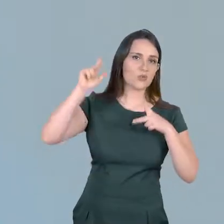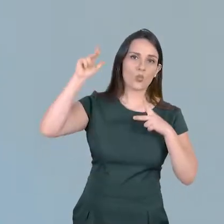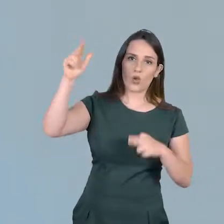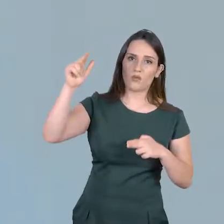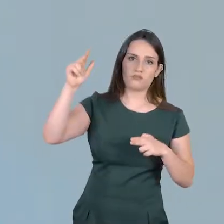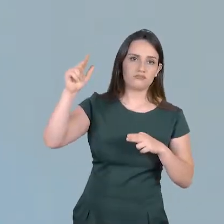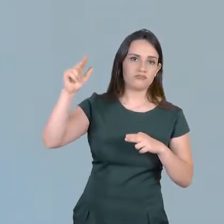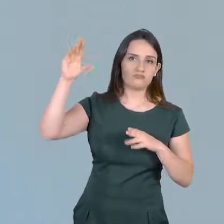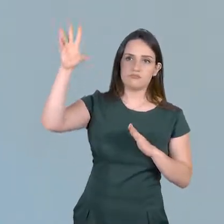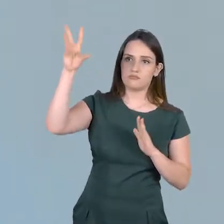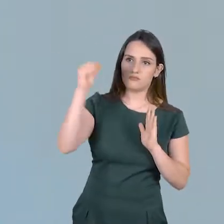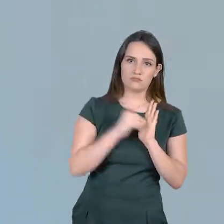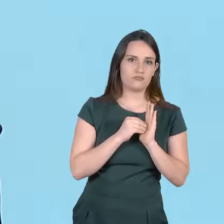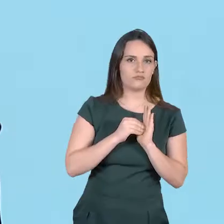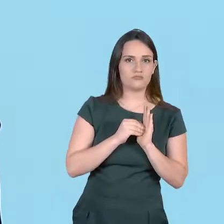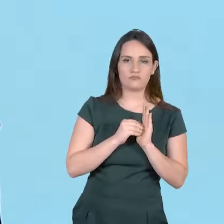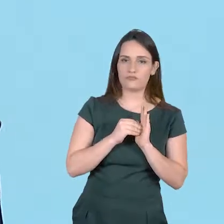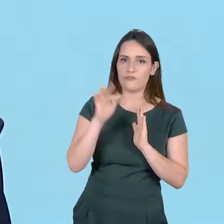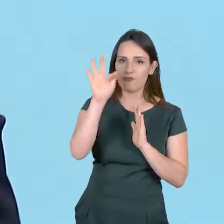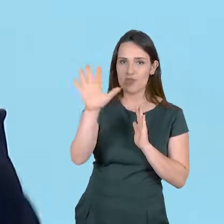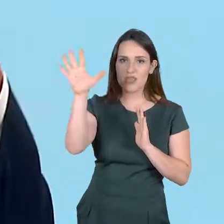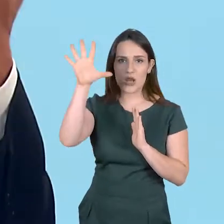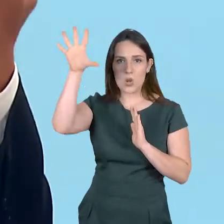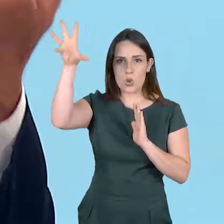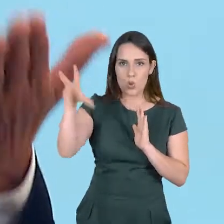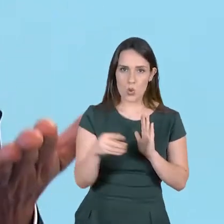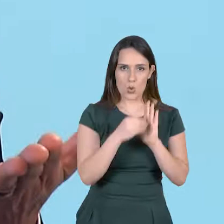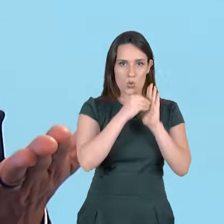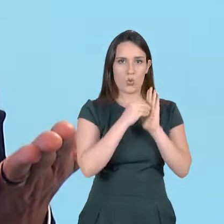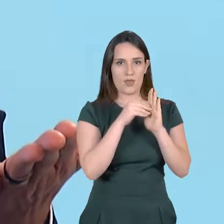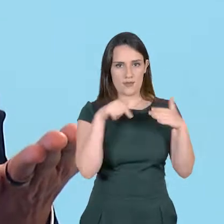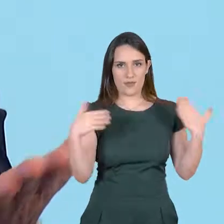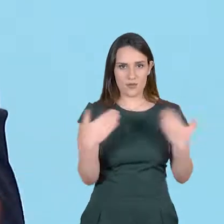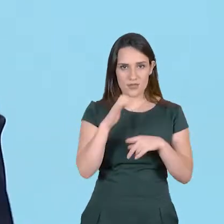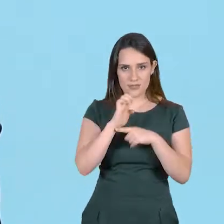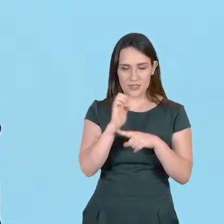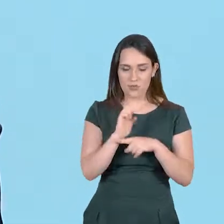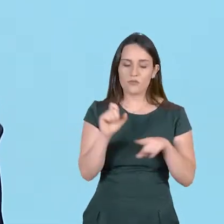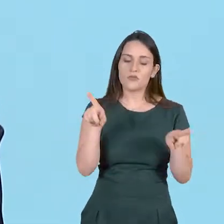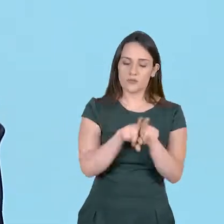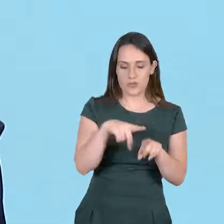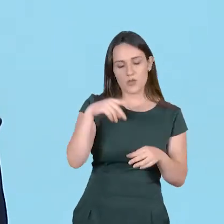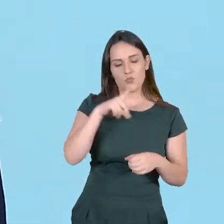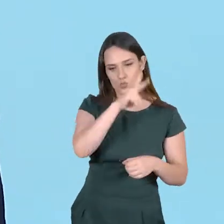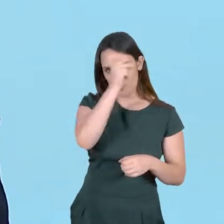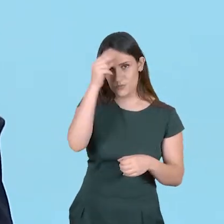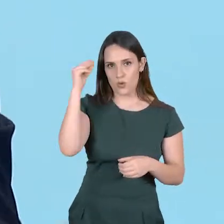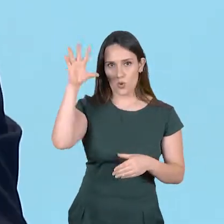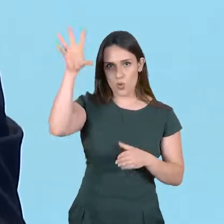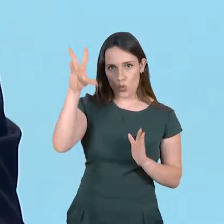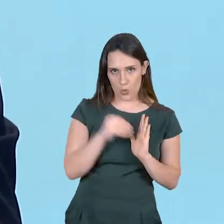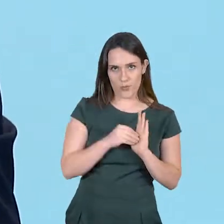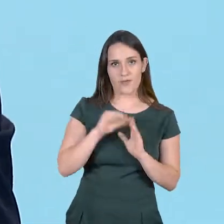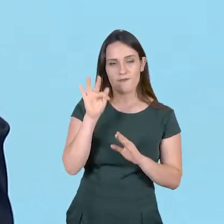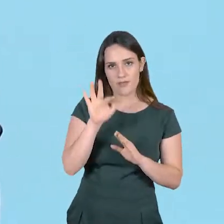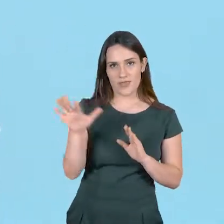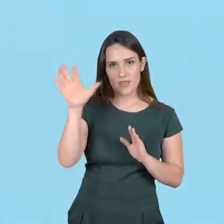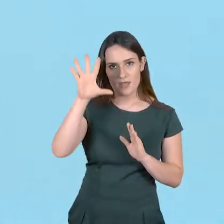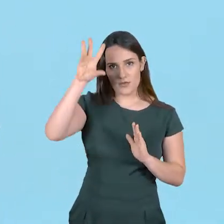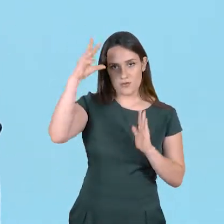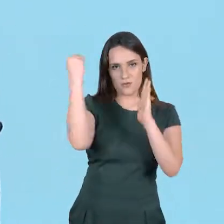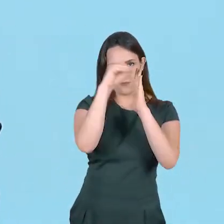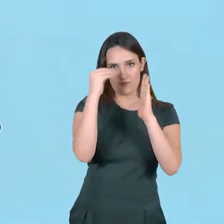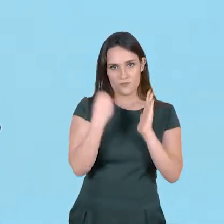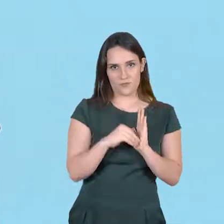que estão sendo aprovadas para os servidores do governo federal, nos estados e nos